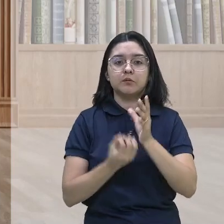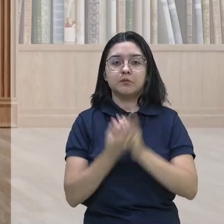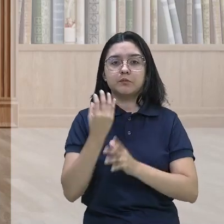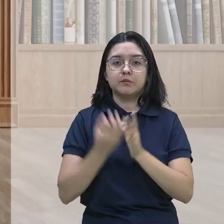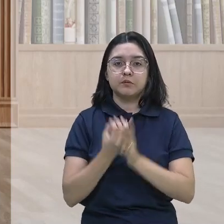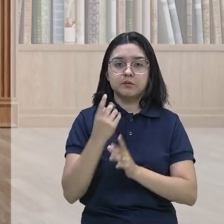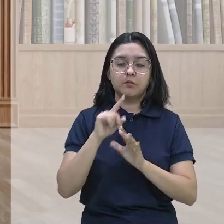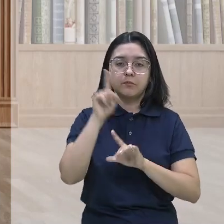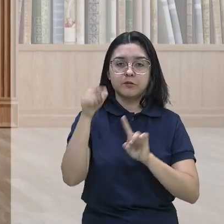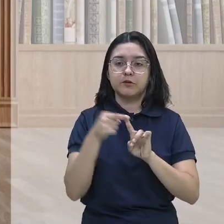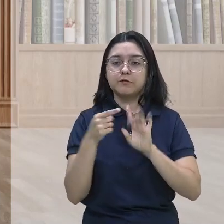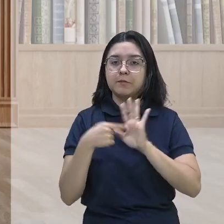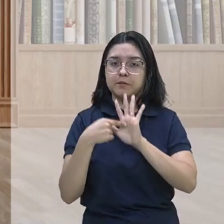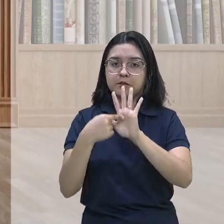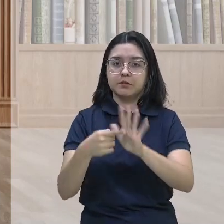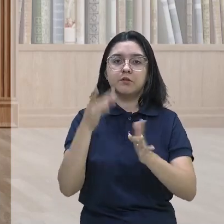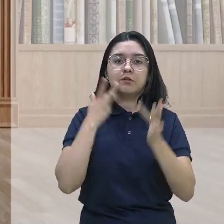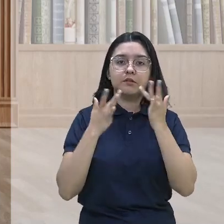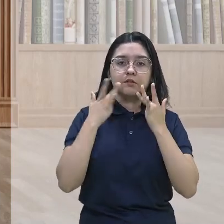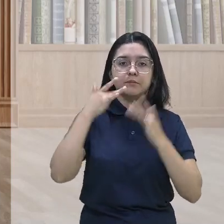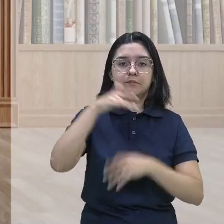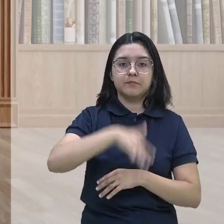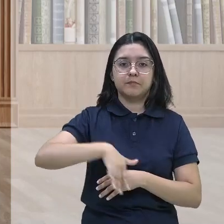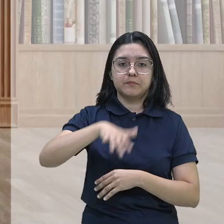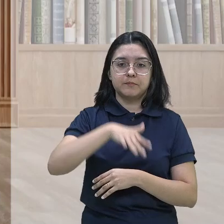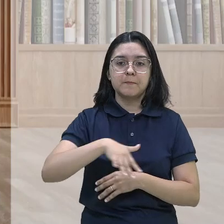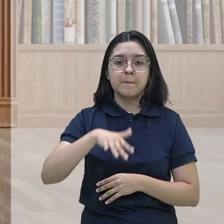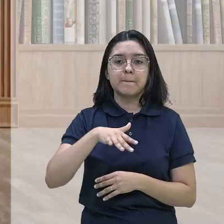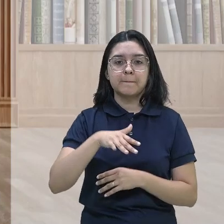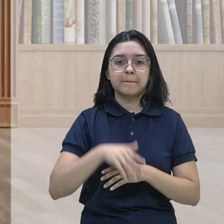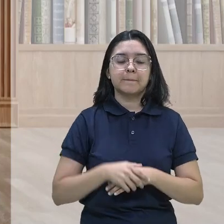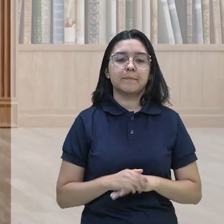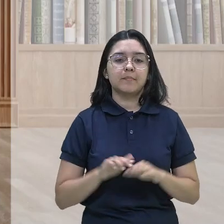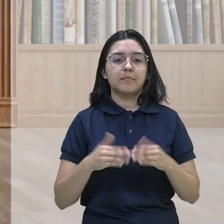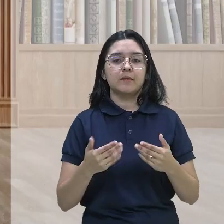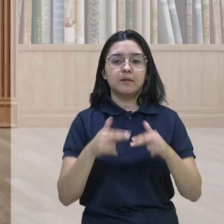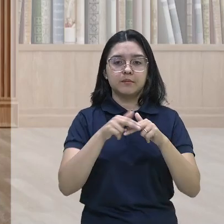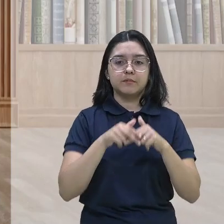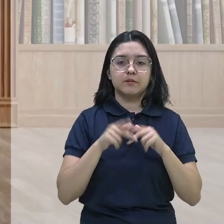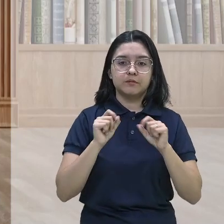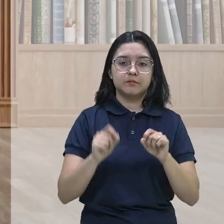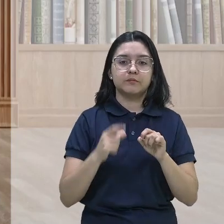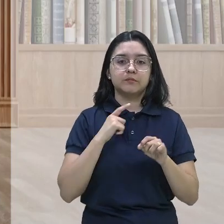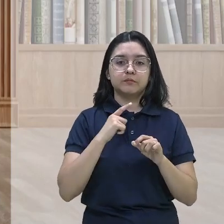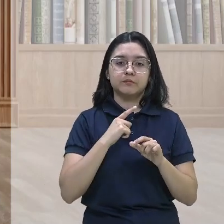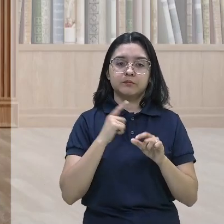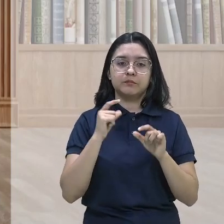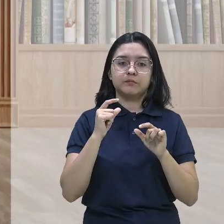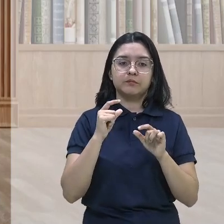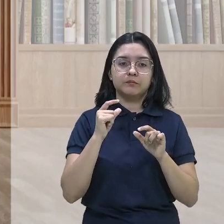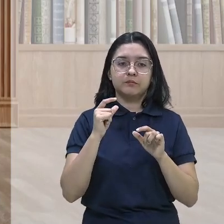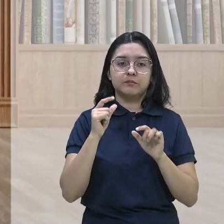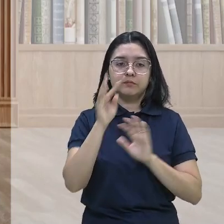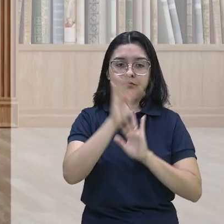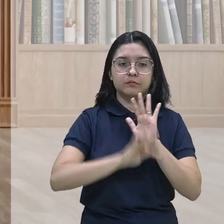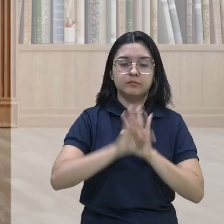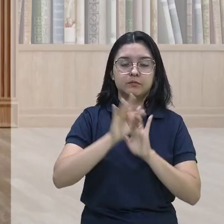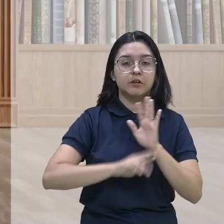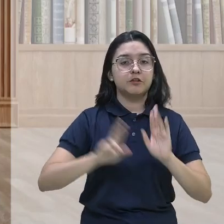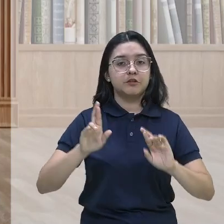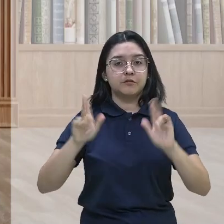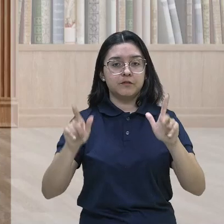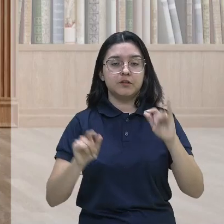para encenação em espaços como o teatro. Por serem textos produzidos para encenação, eles são diferentes dos